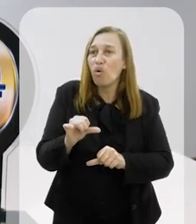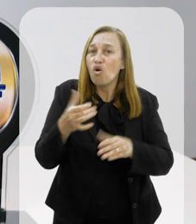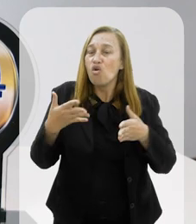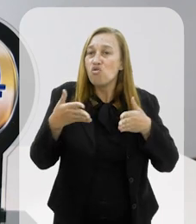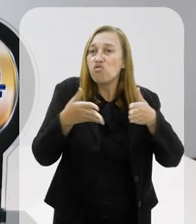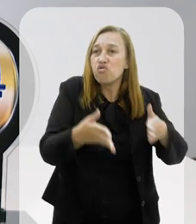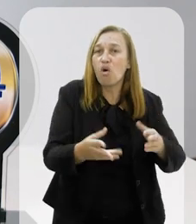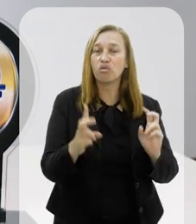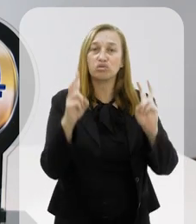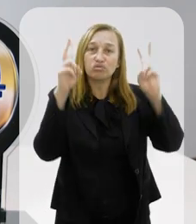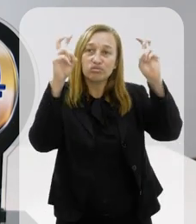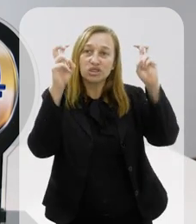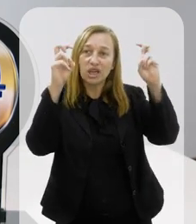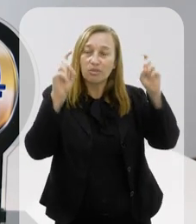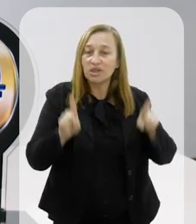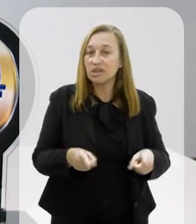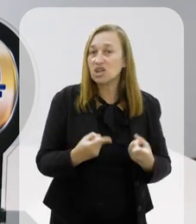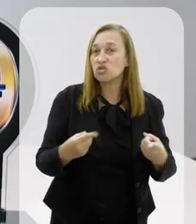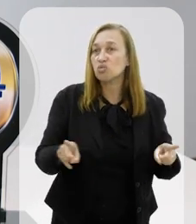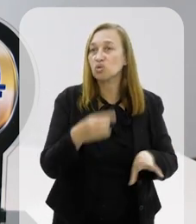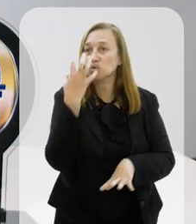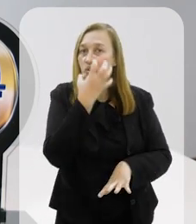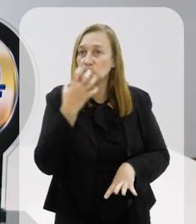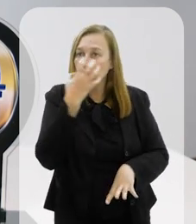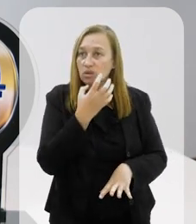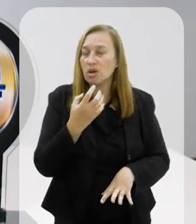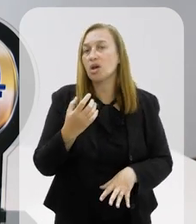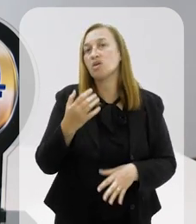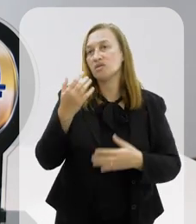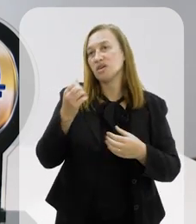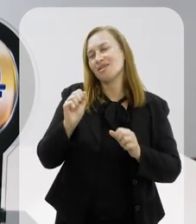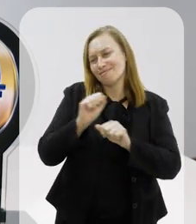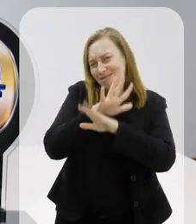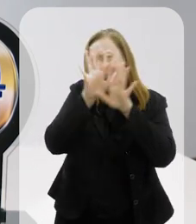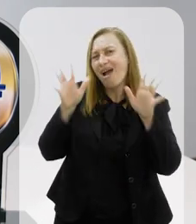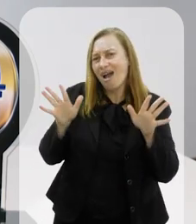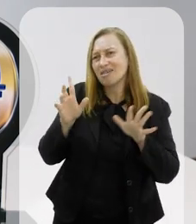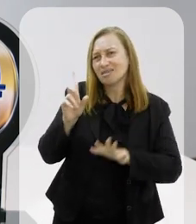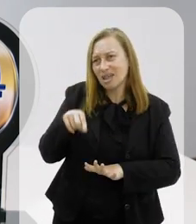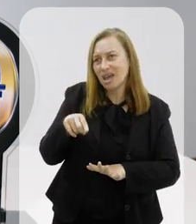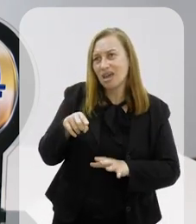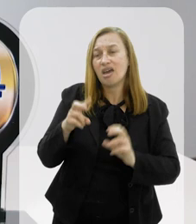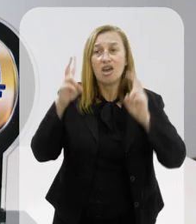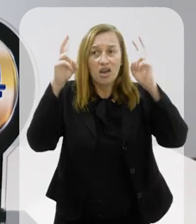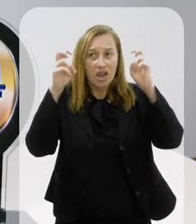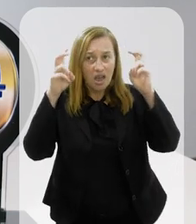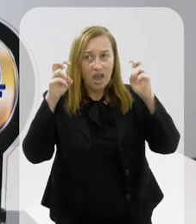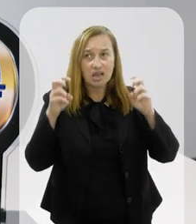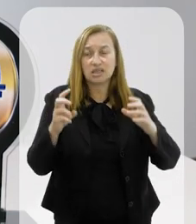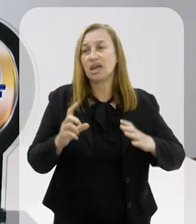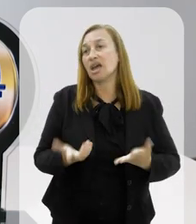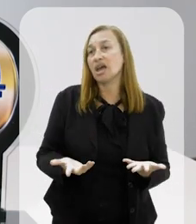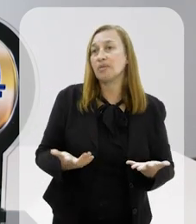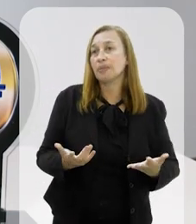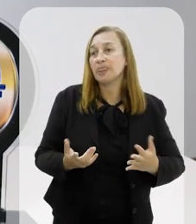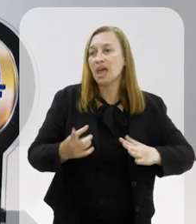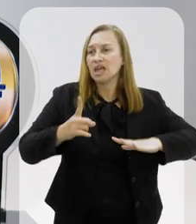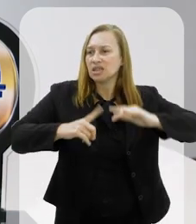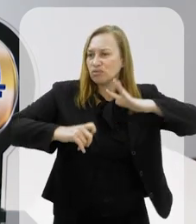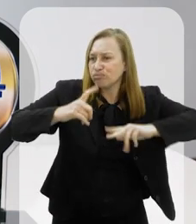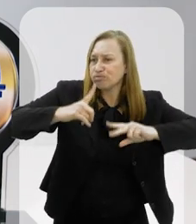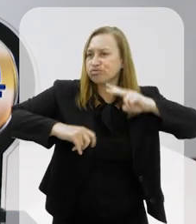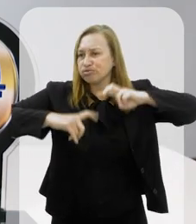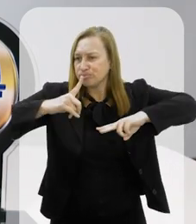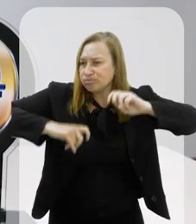muito o foco dos enredos né Eu acho que fica bem claro isso né com os enredos da grande rio os